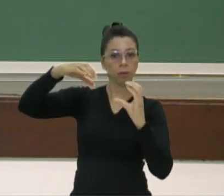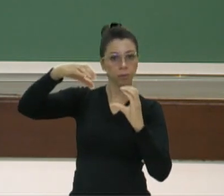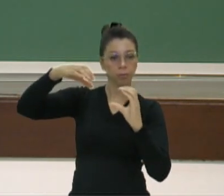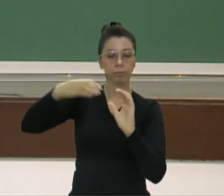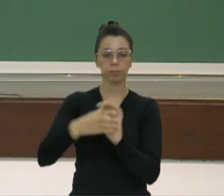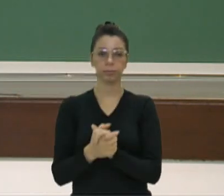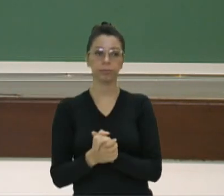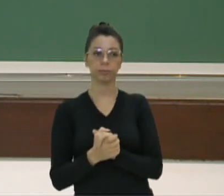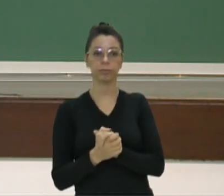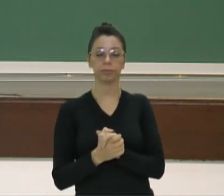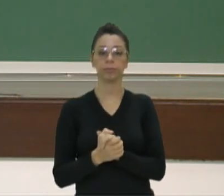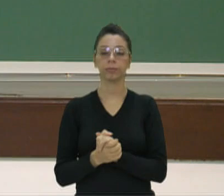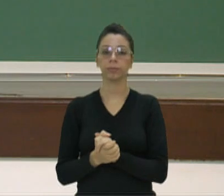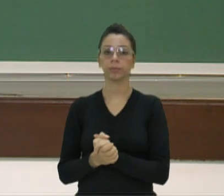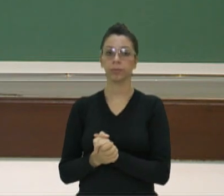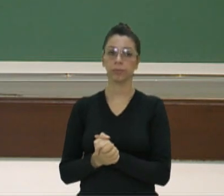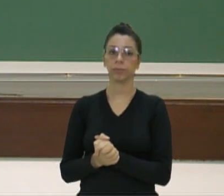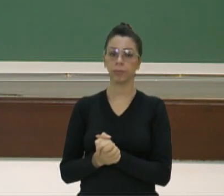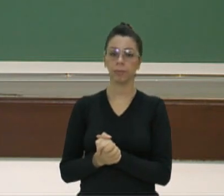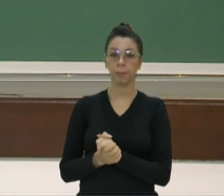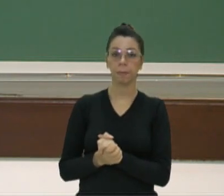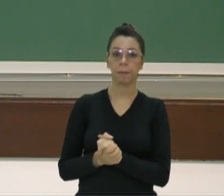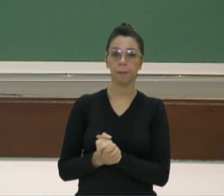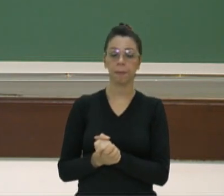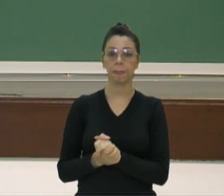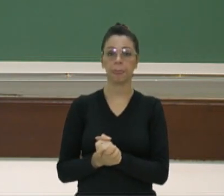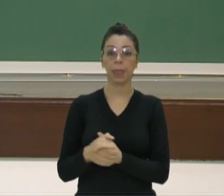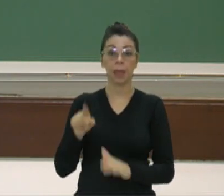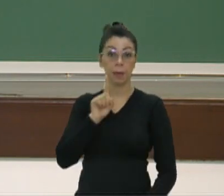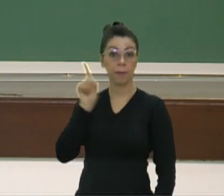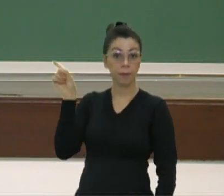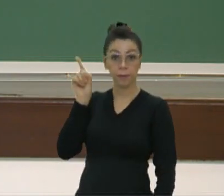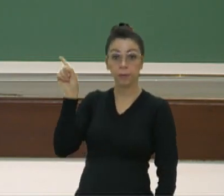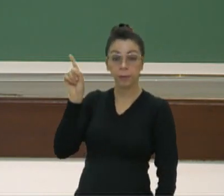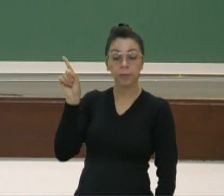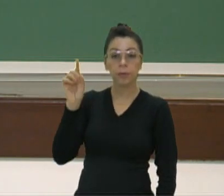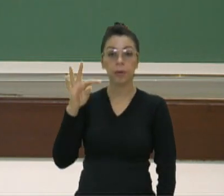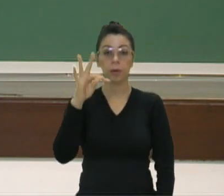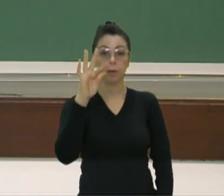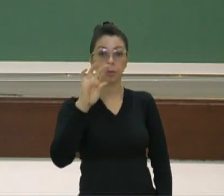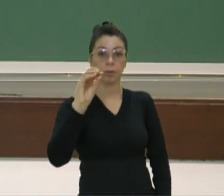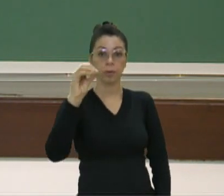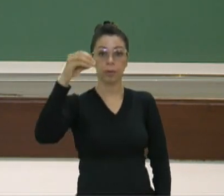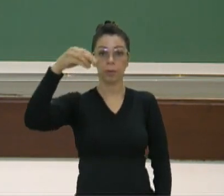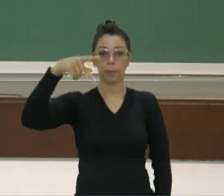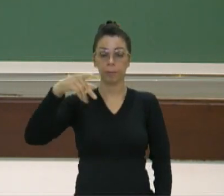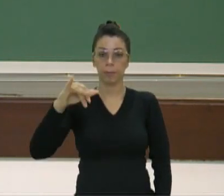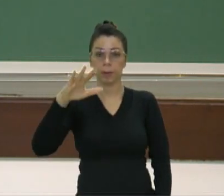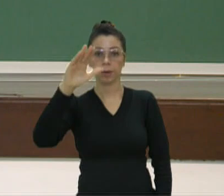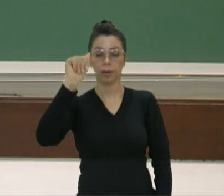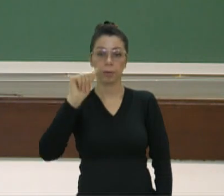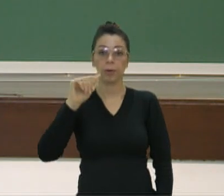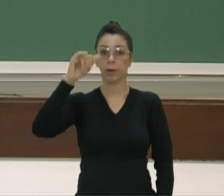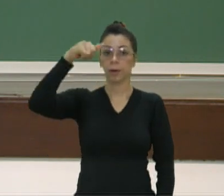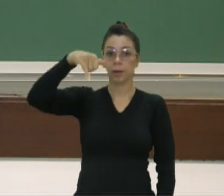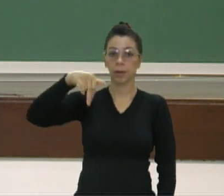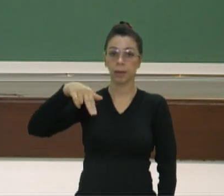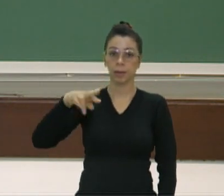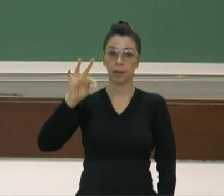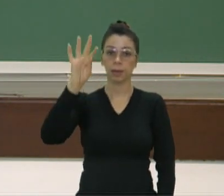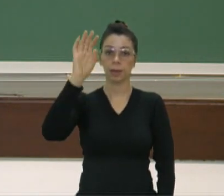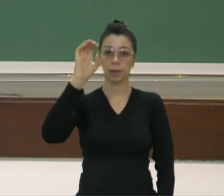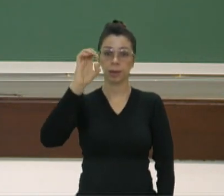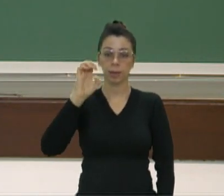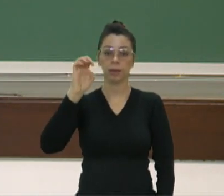solar. Esta região que eu estou passando a mão aqui é a região chamada tropical ou intertropical. Inter porque fica